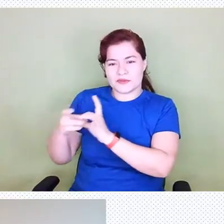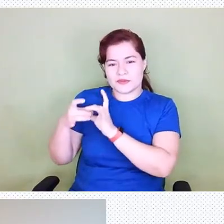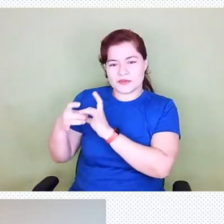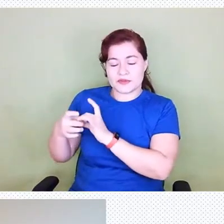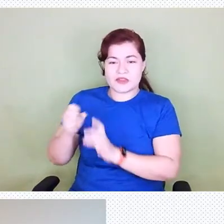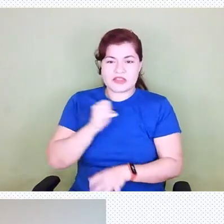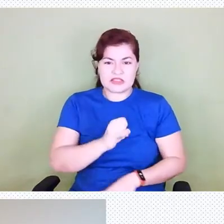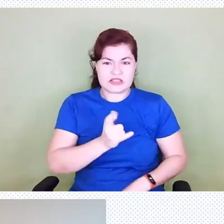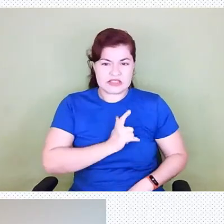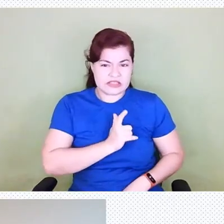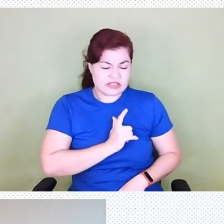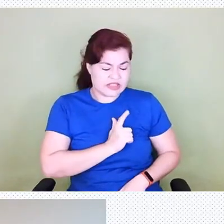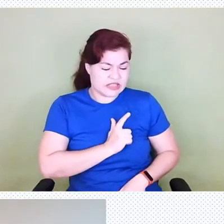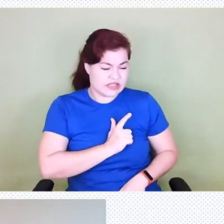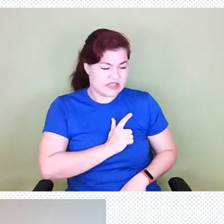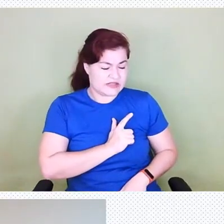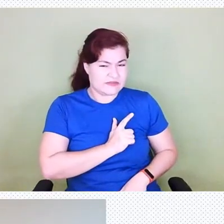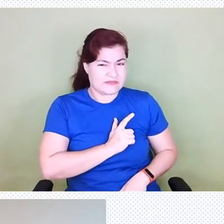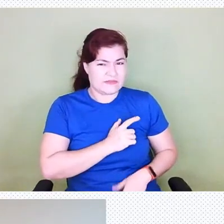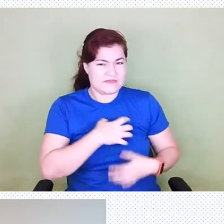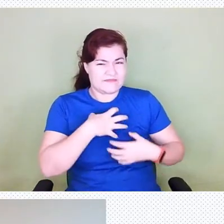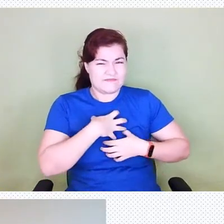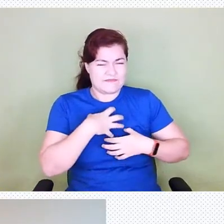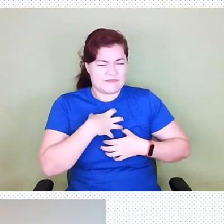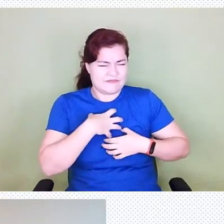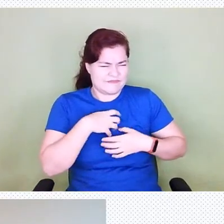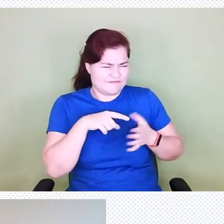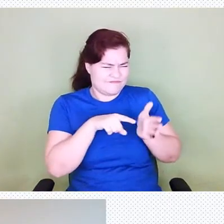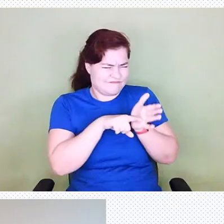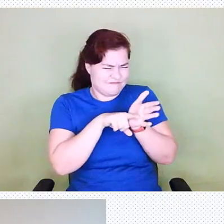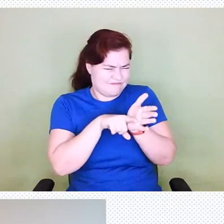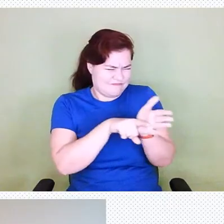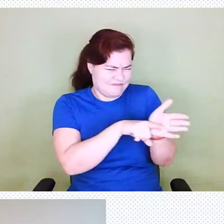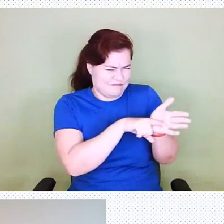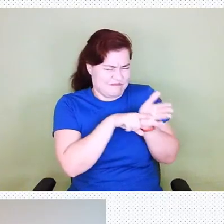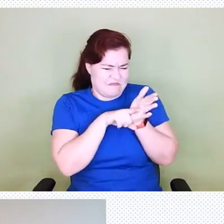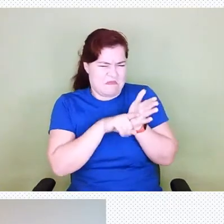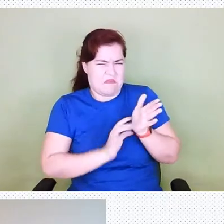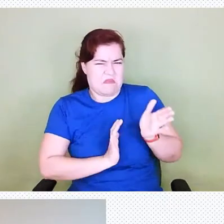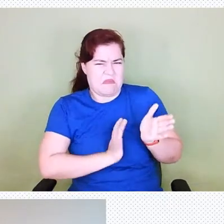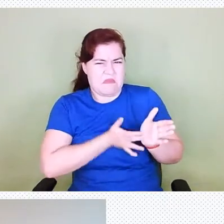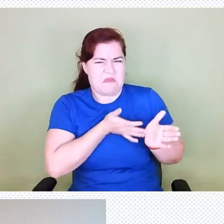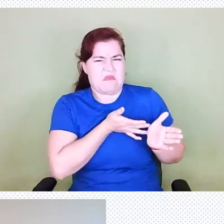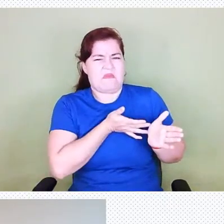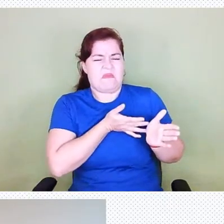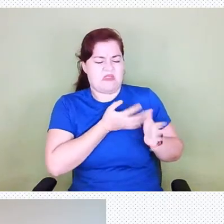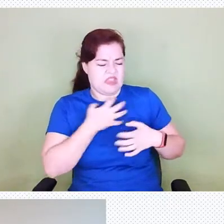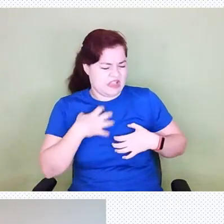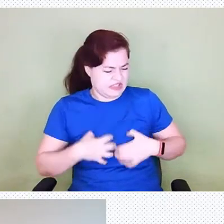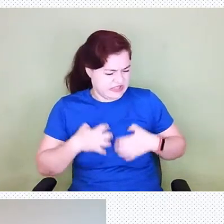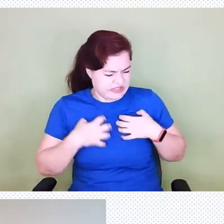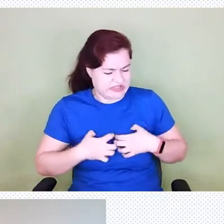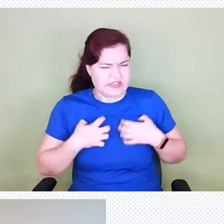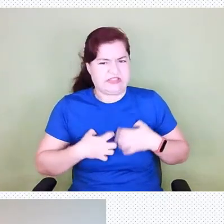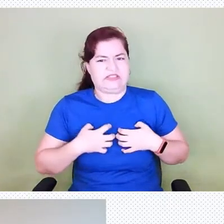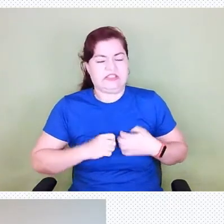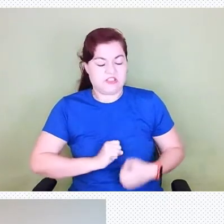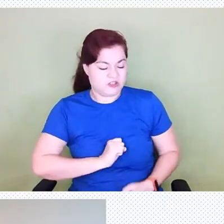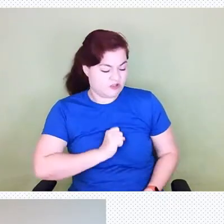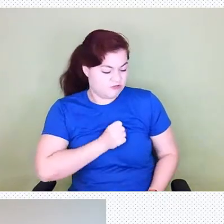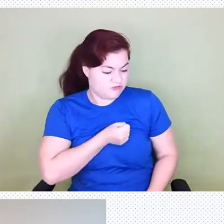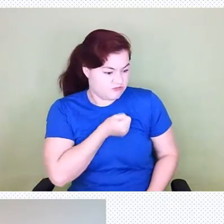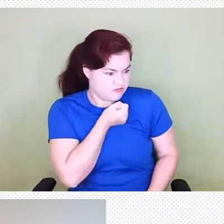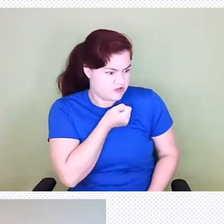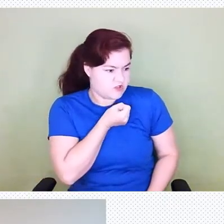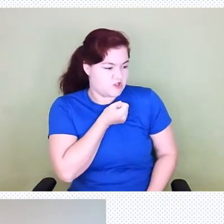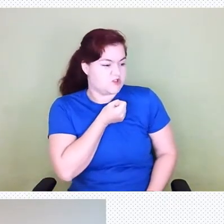E onde exista os sentimentos negativos, deletérios, como a raiva, o ódio,